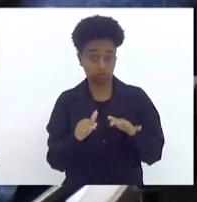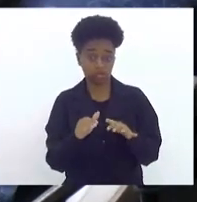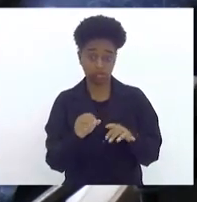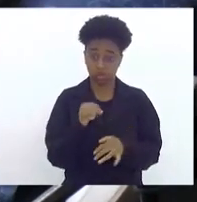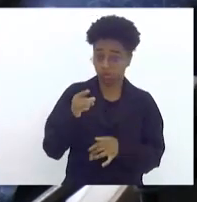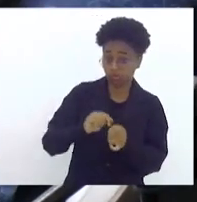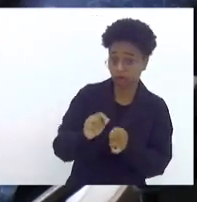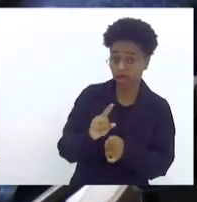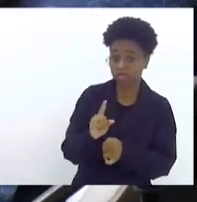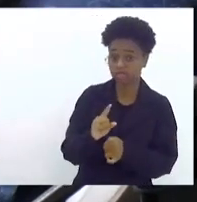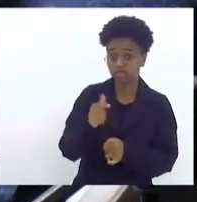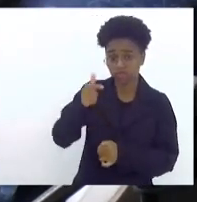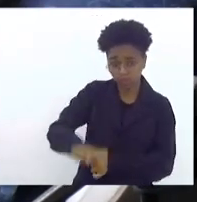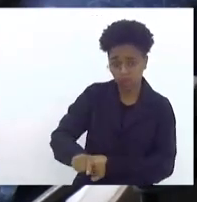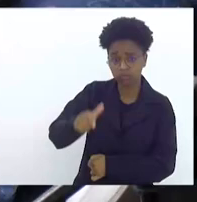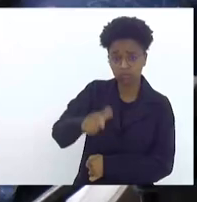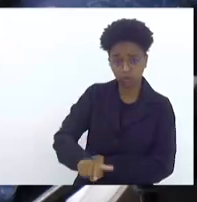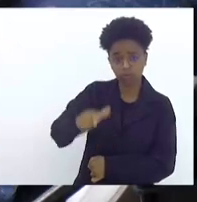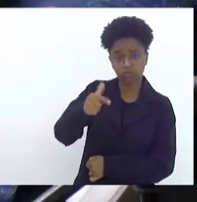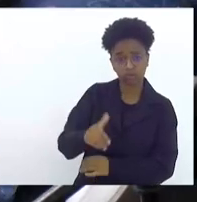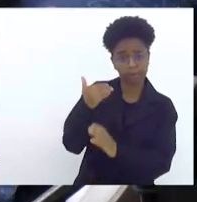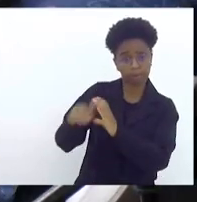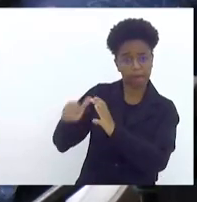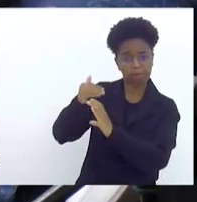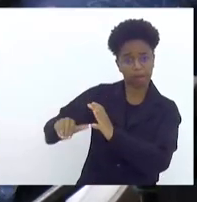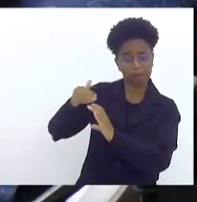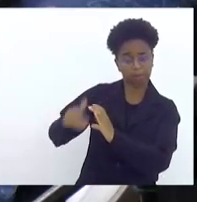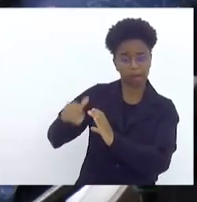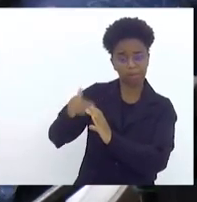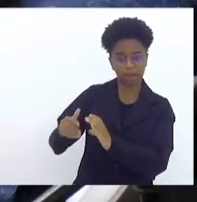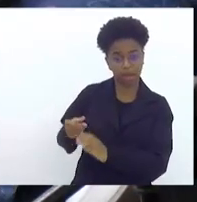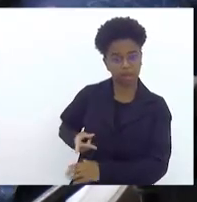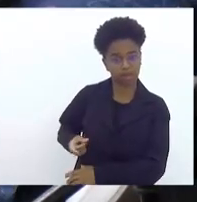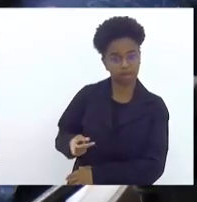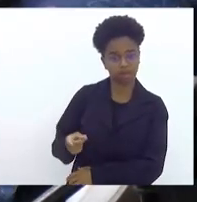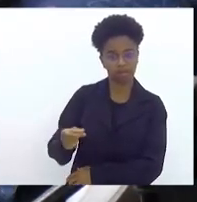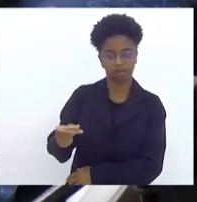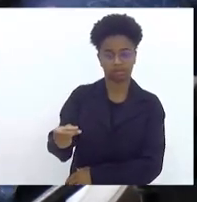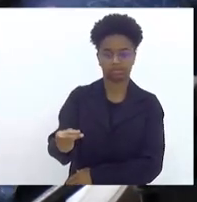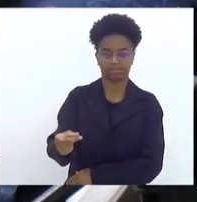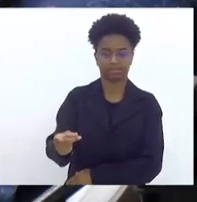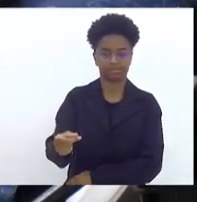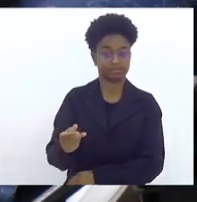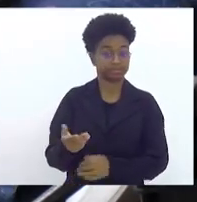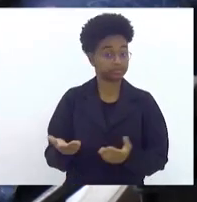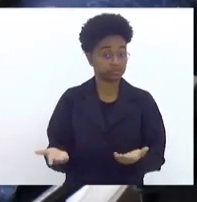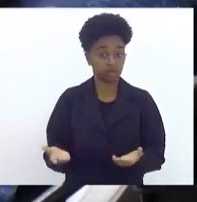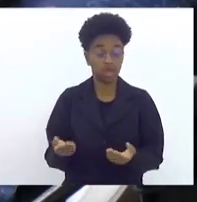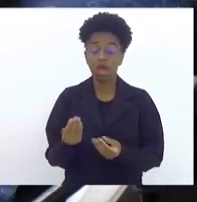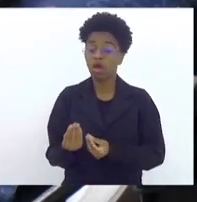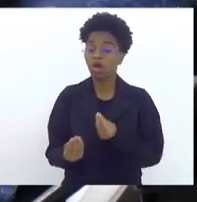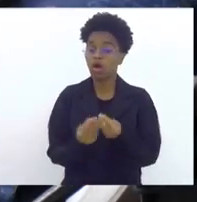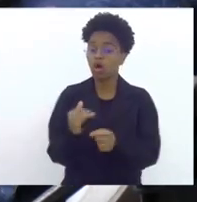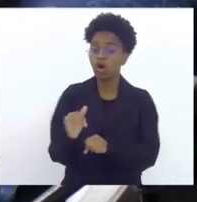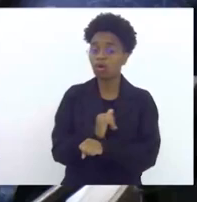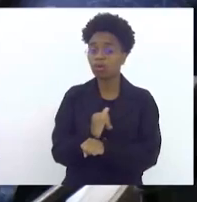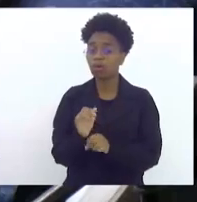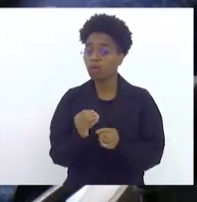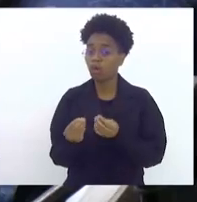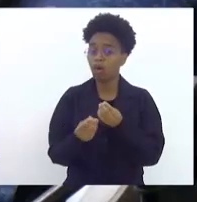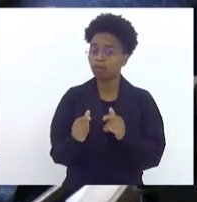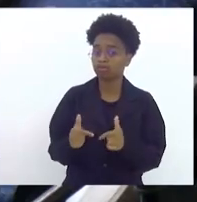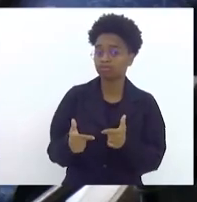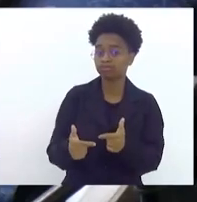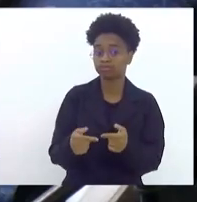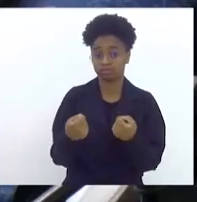e mais um e mais um e ela vai ficar Refém dessa chantagem a vida inteira então Qual medida ela pode tomar isso tem que